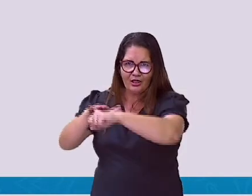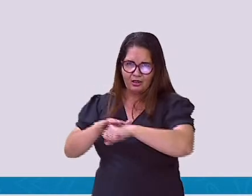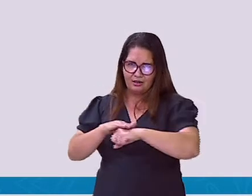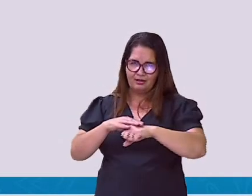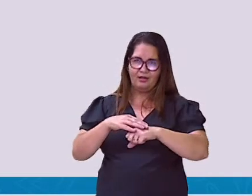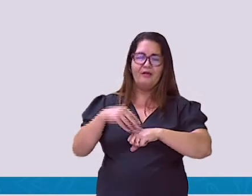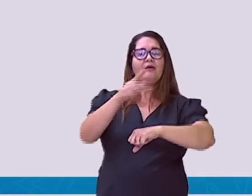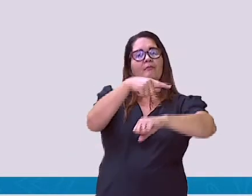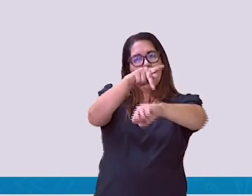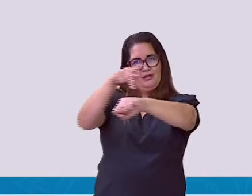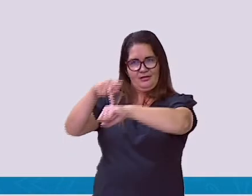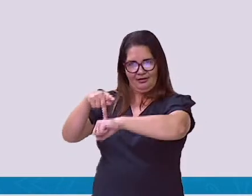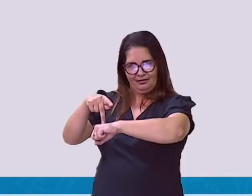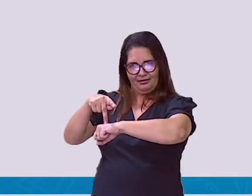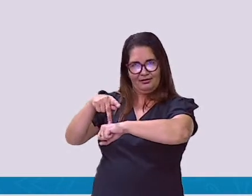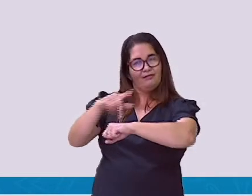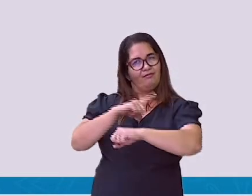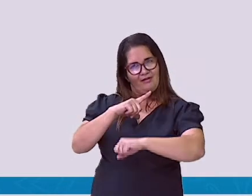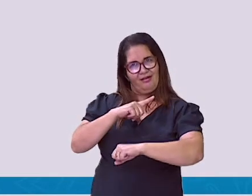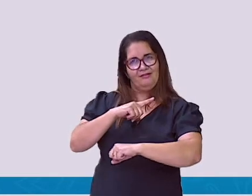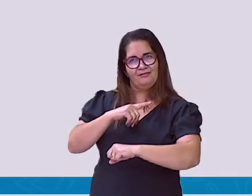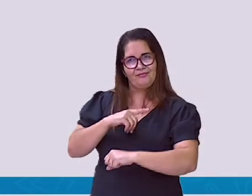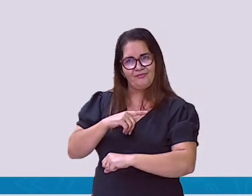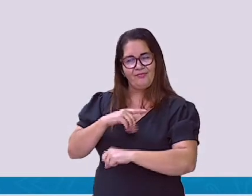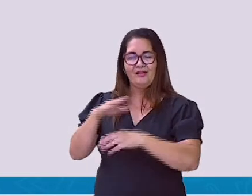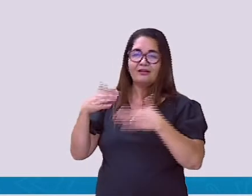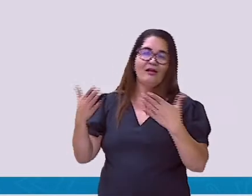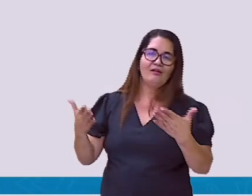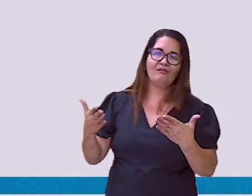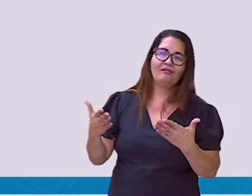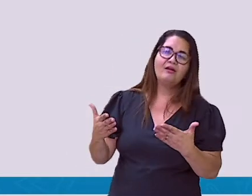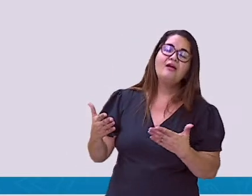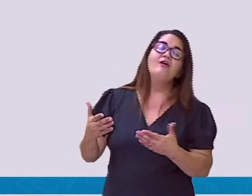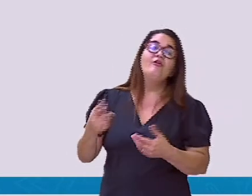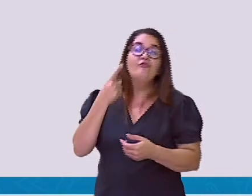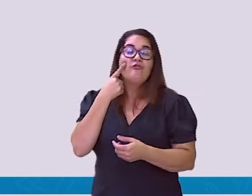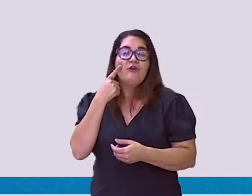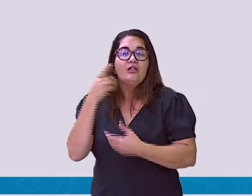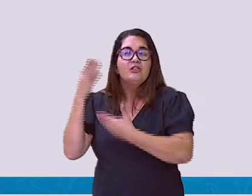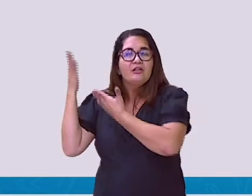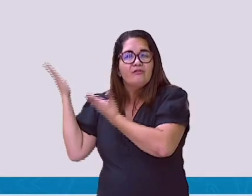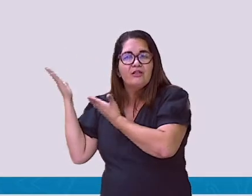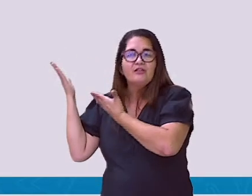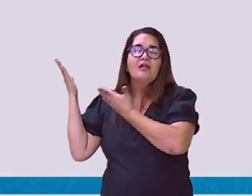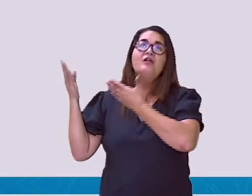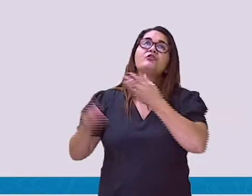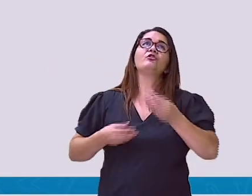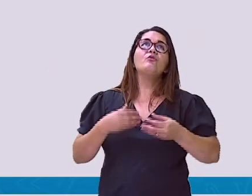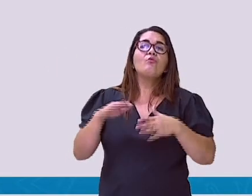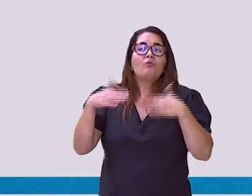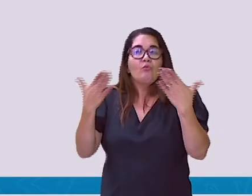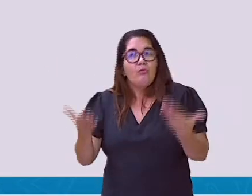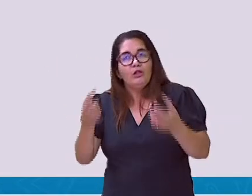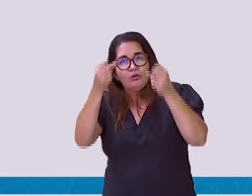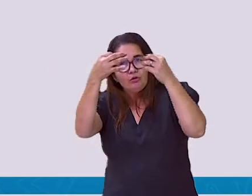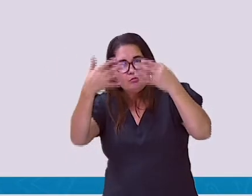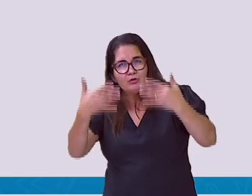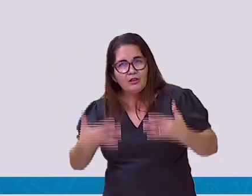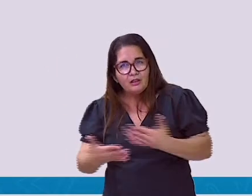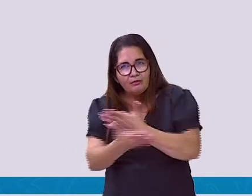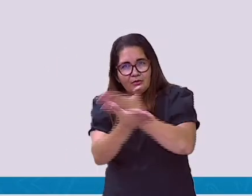tá? Pela legenda, para você ver que os países, quando nós falamos dos países que